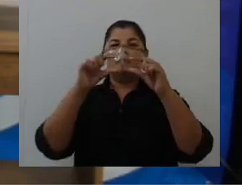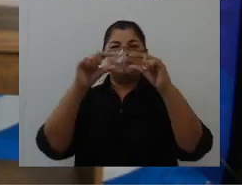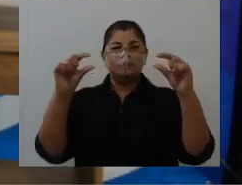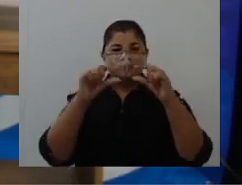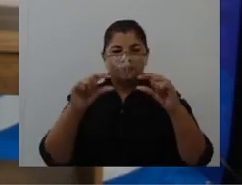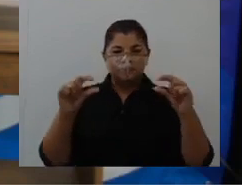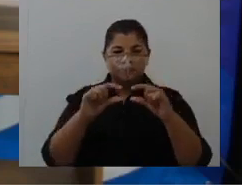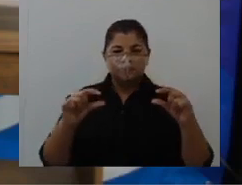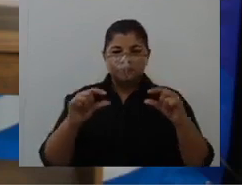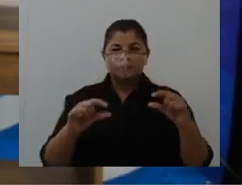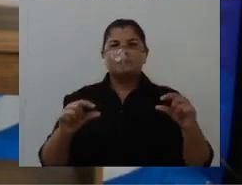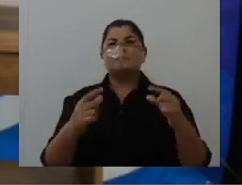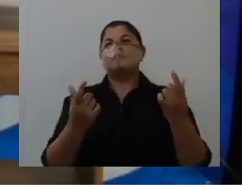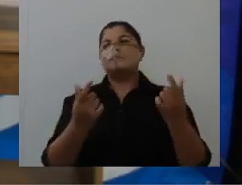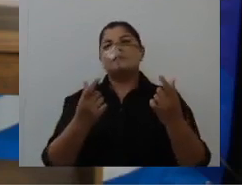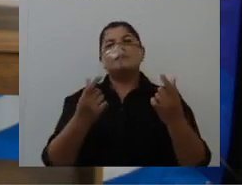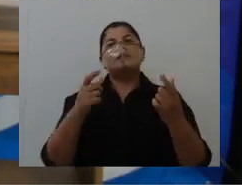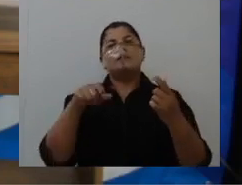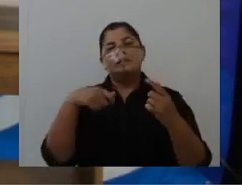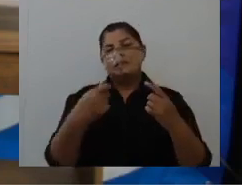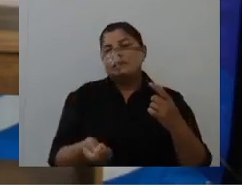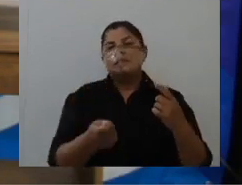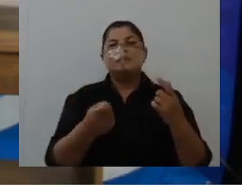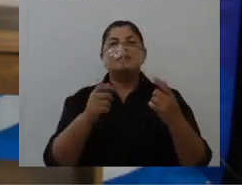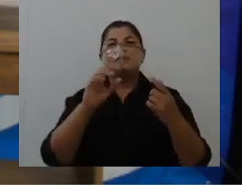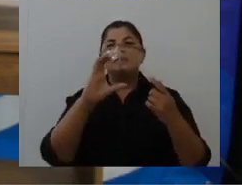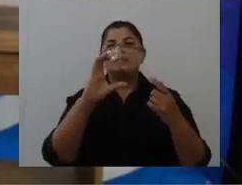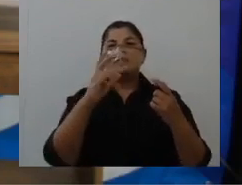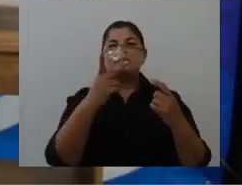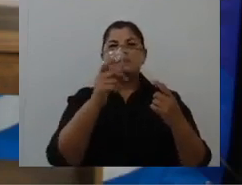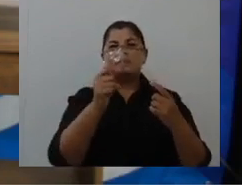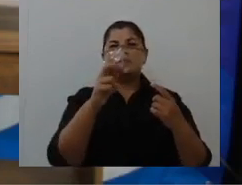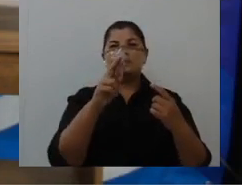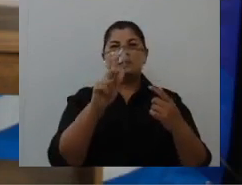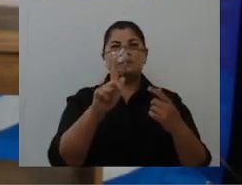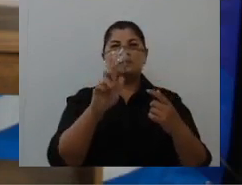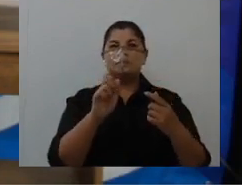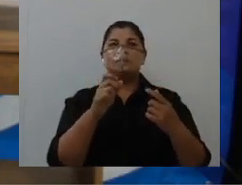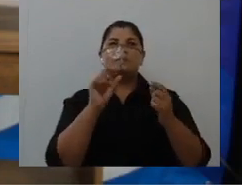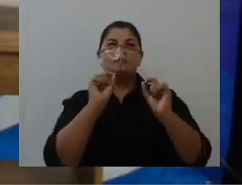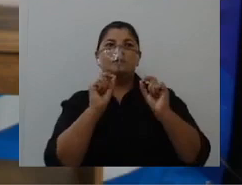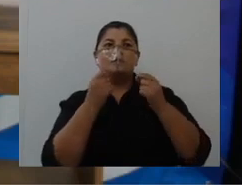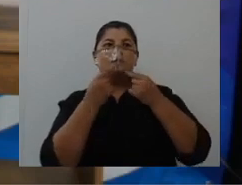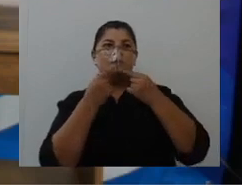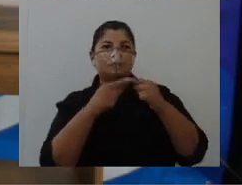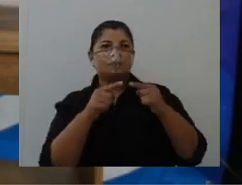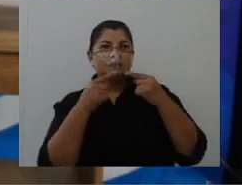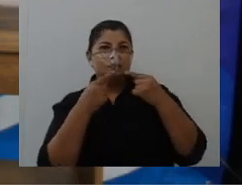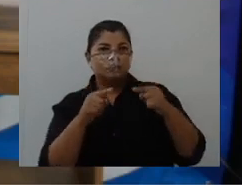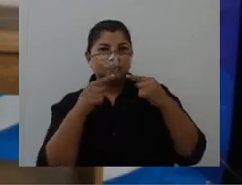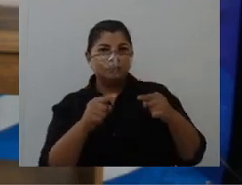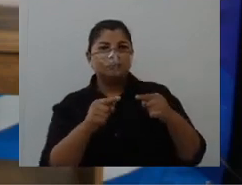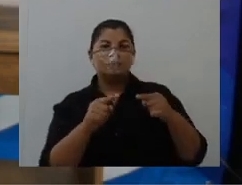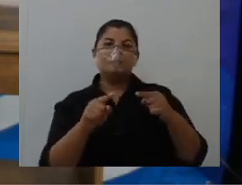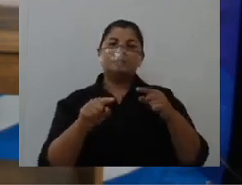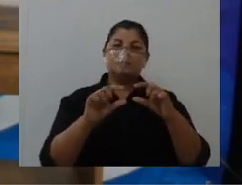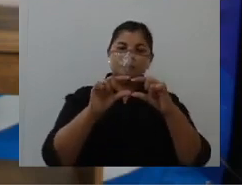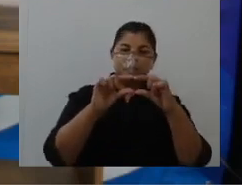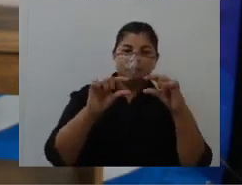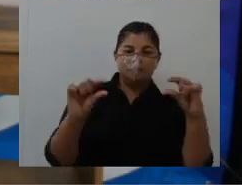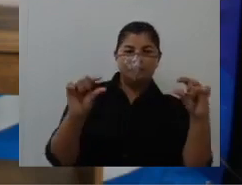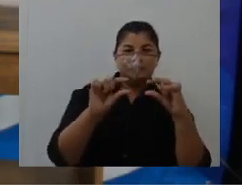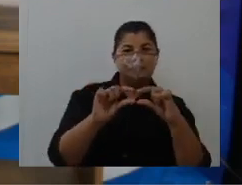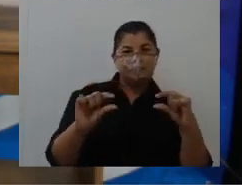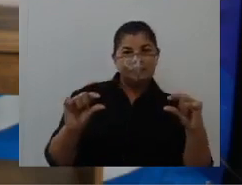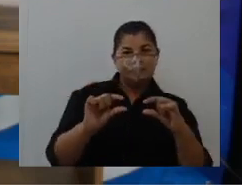as HQs da charge é justamente isso. A charge tem um viés mais crítico, mais irônico, enquanto as tirinhas